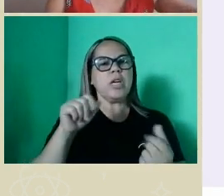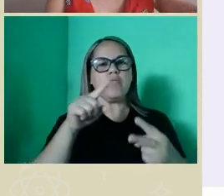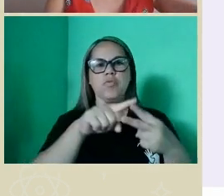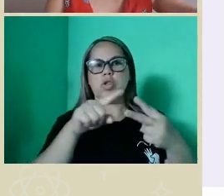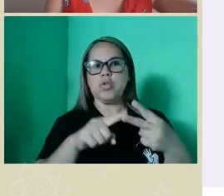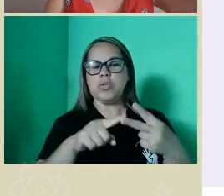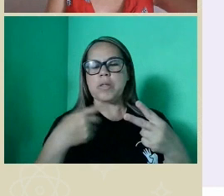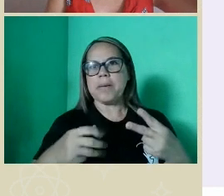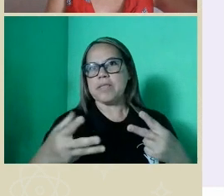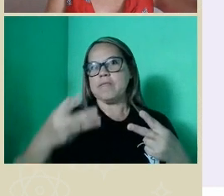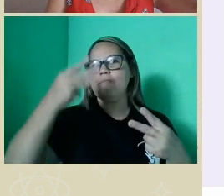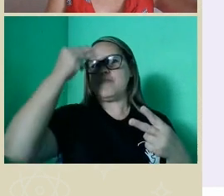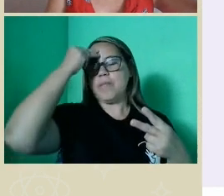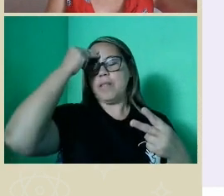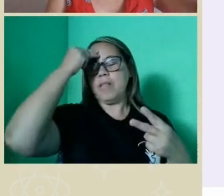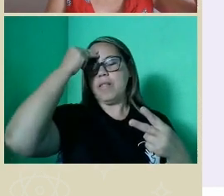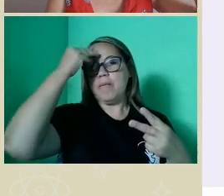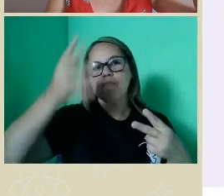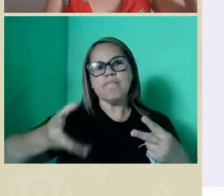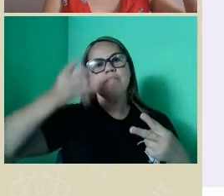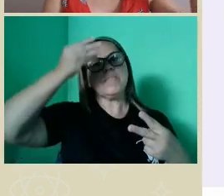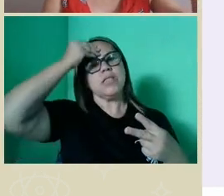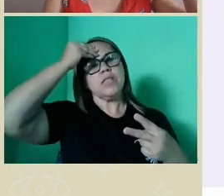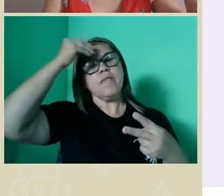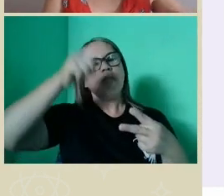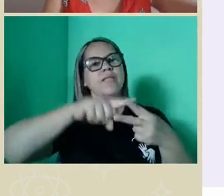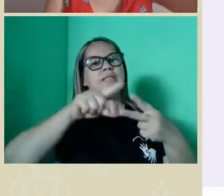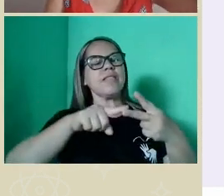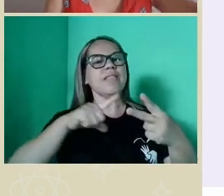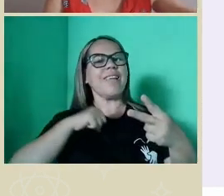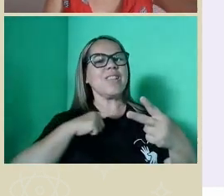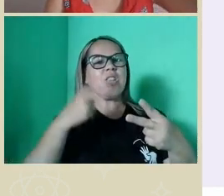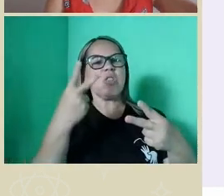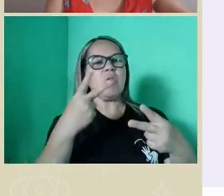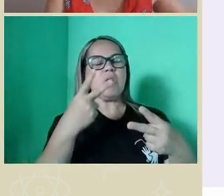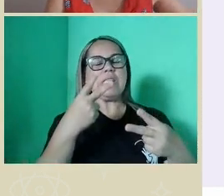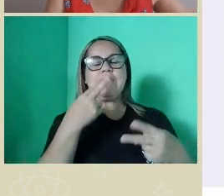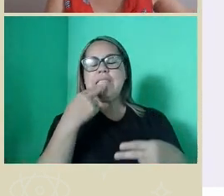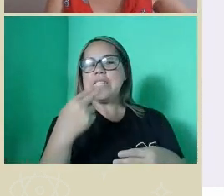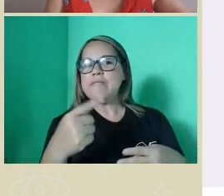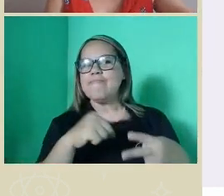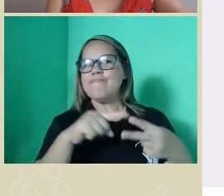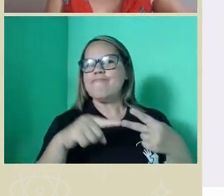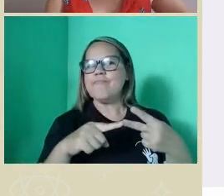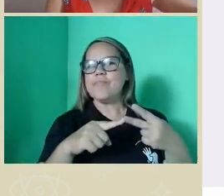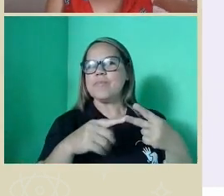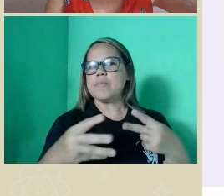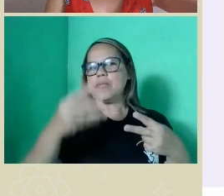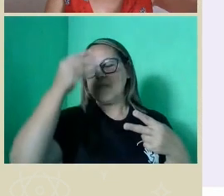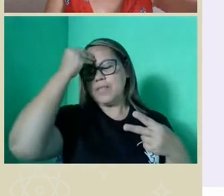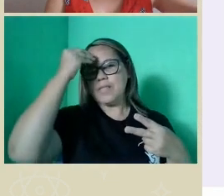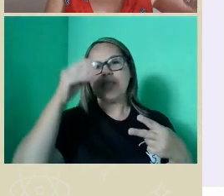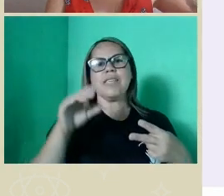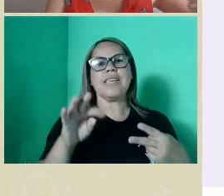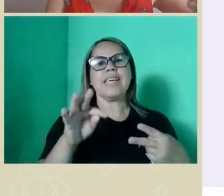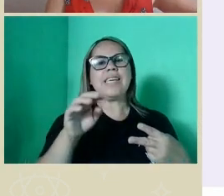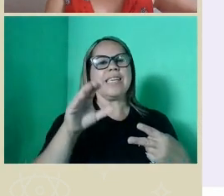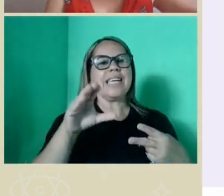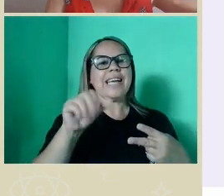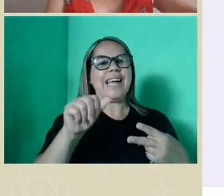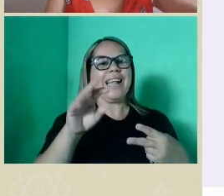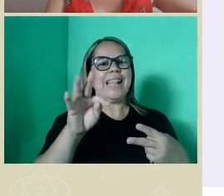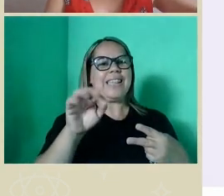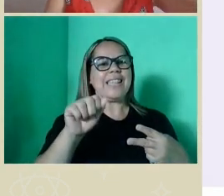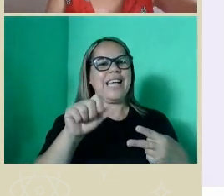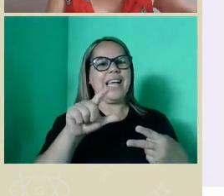em mente que existe dois idiomas na região da Catalunha a língua deles é o catalão